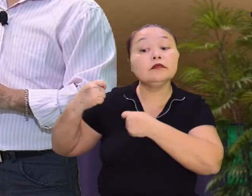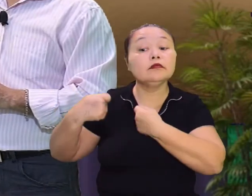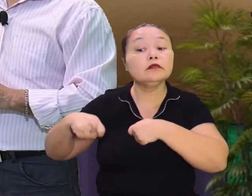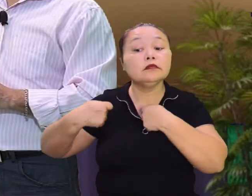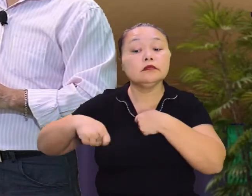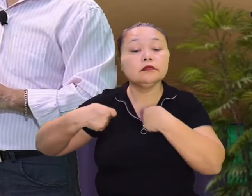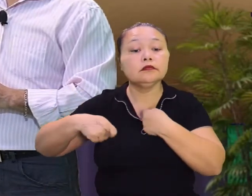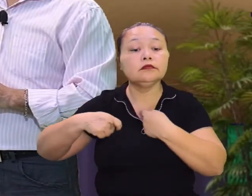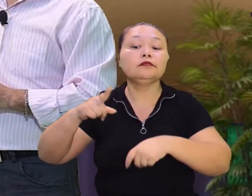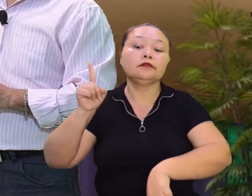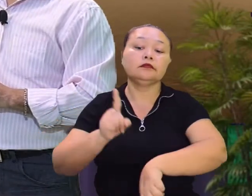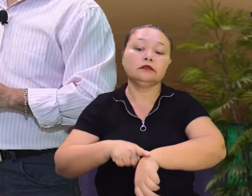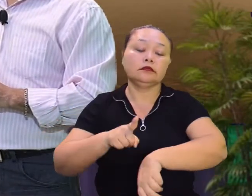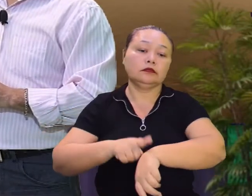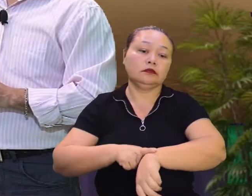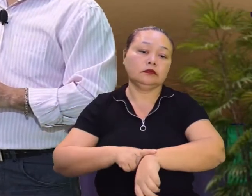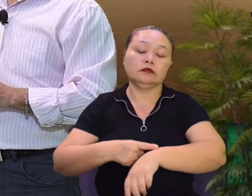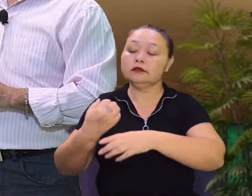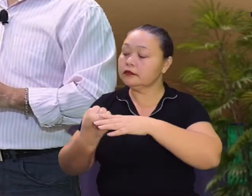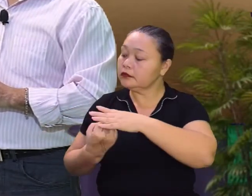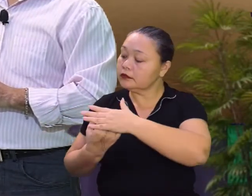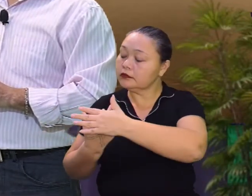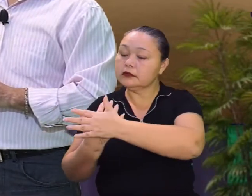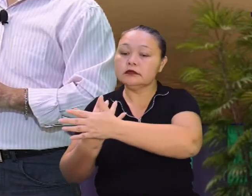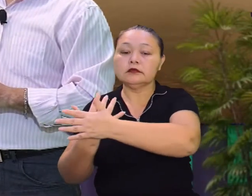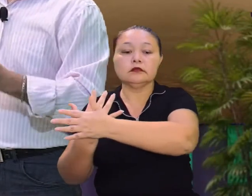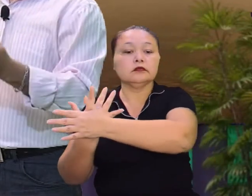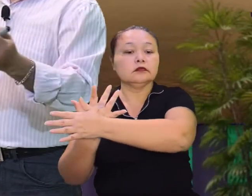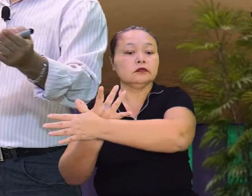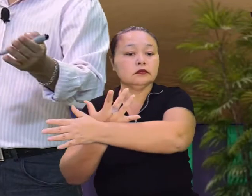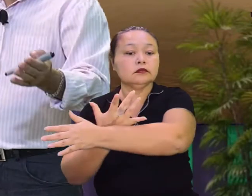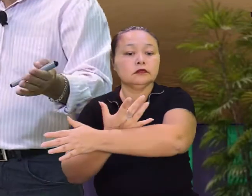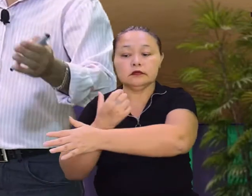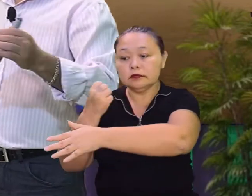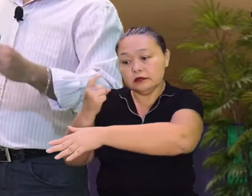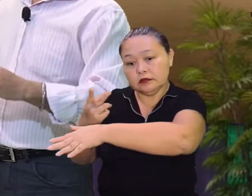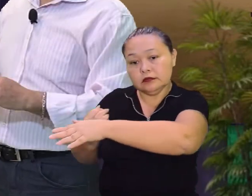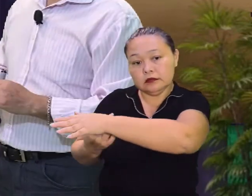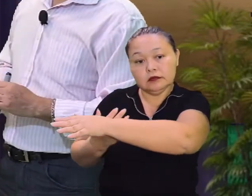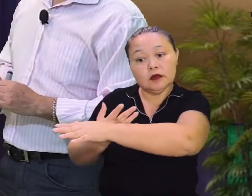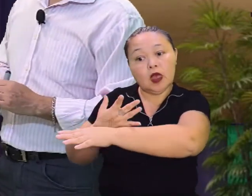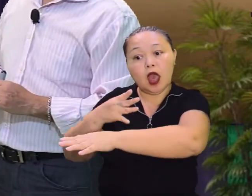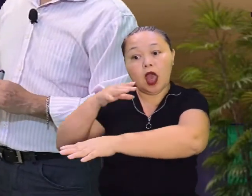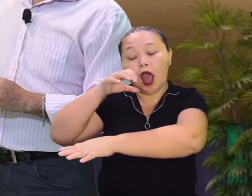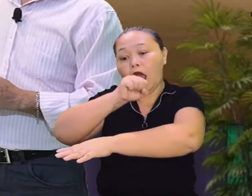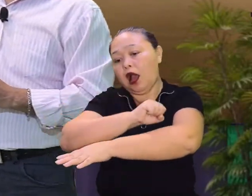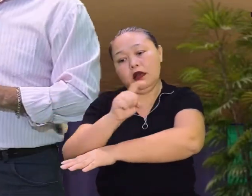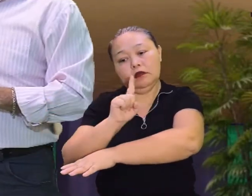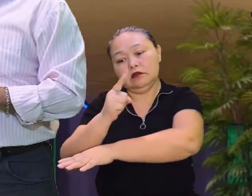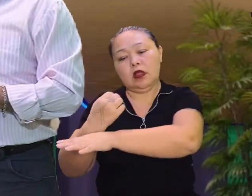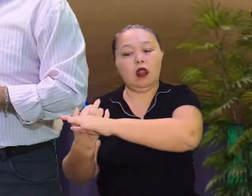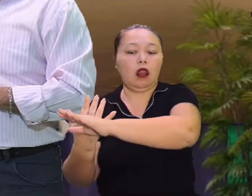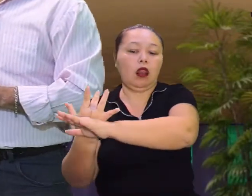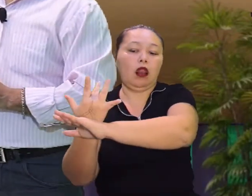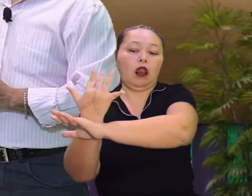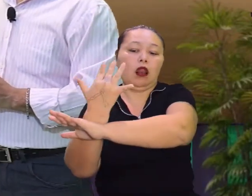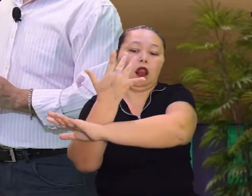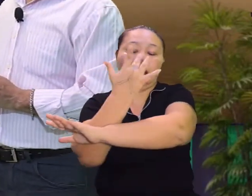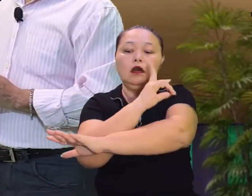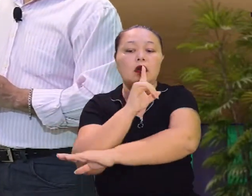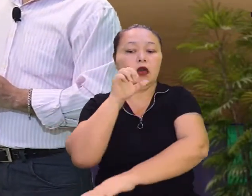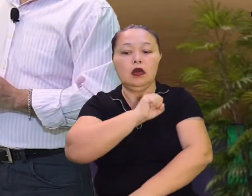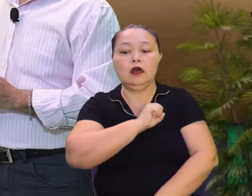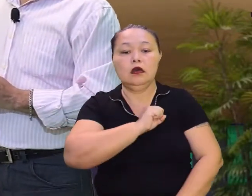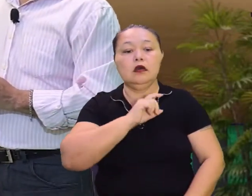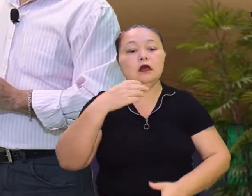quê? Tempo. Você plantar hoje, mesmo com a questão do agrotóxico, não nasce do dia para a noite. Exatamente. Não é verdade? Então, enquanto